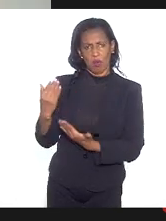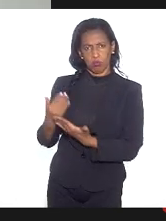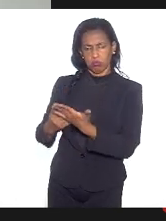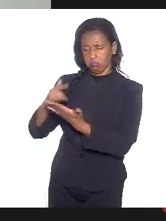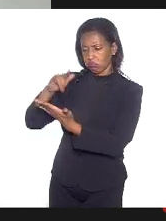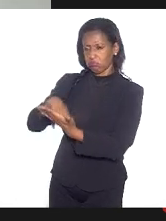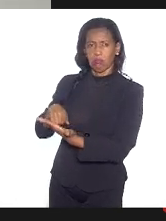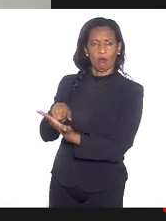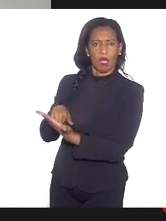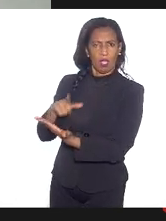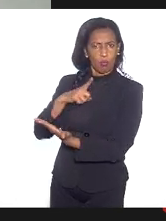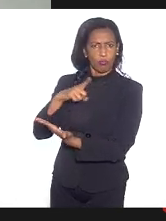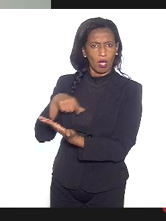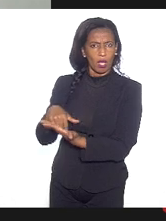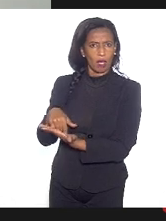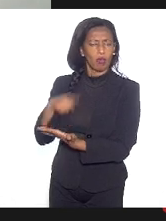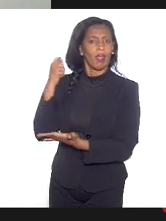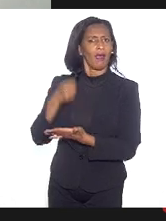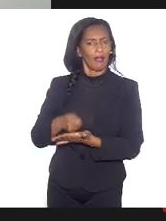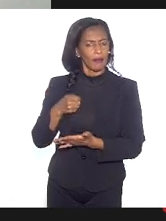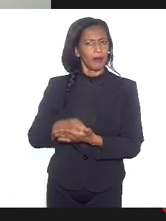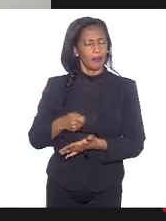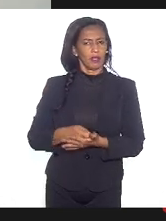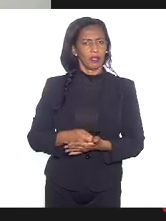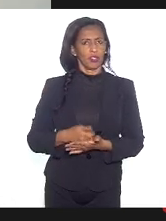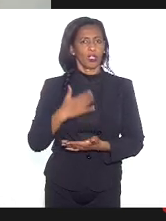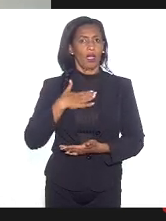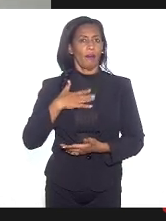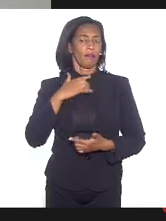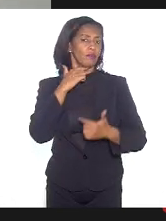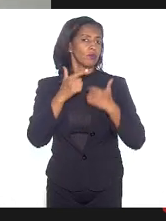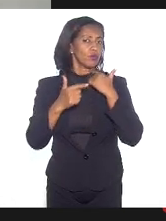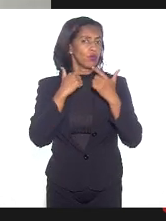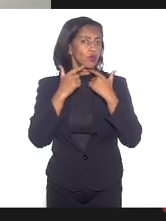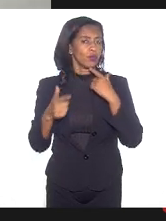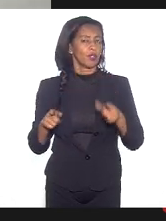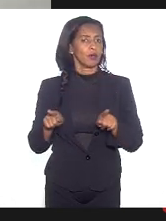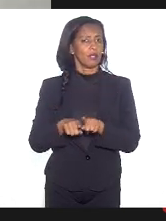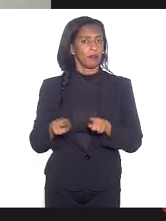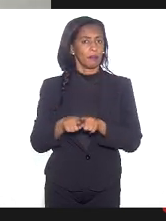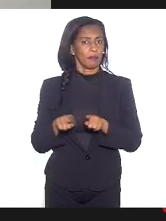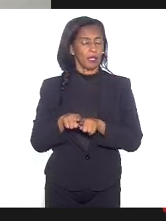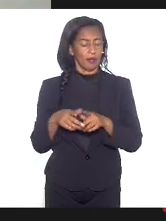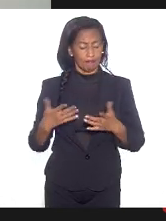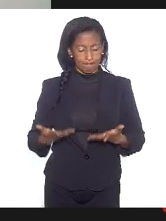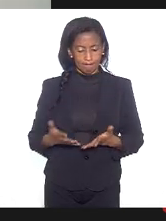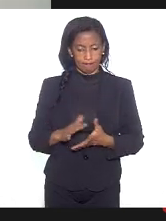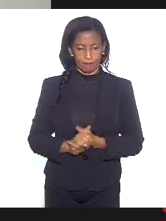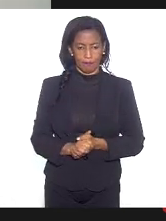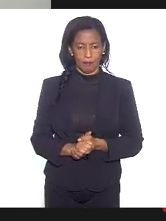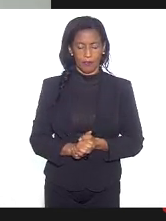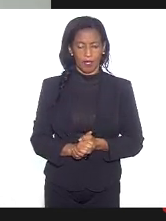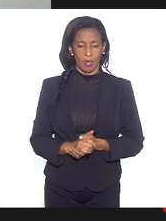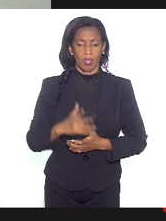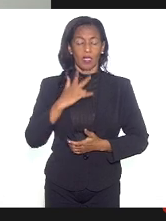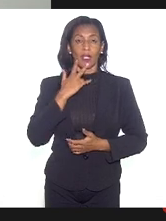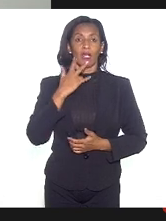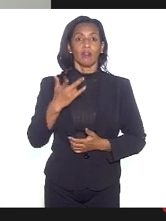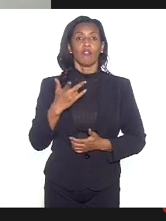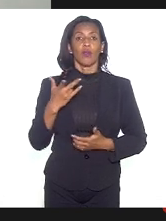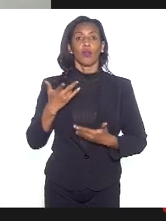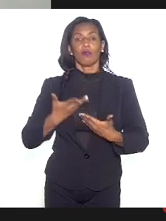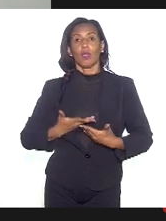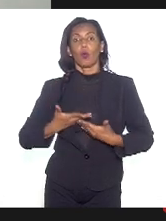esse parecer em mãos, que garante isso. E a minha dúvida também é a seguinte, ele disse que irá